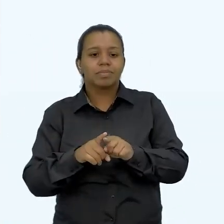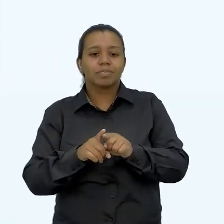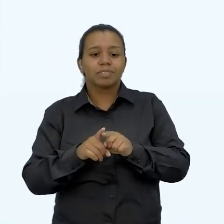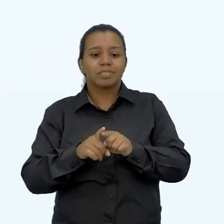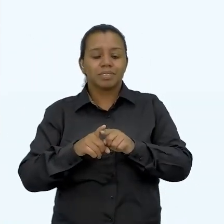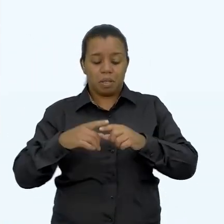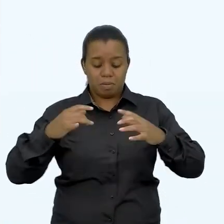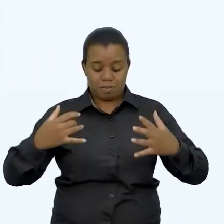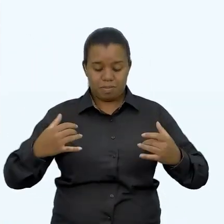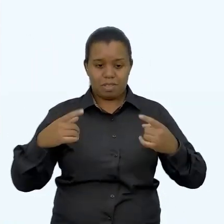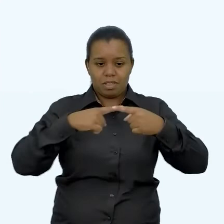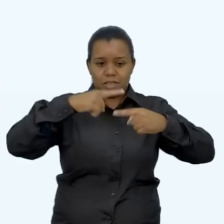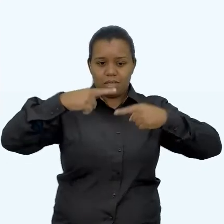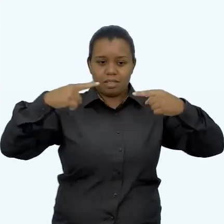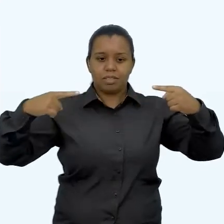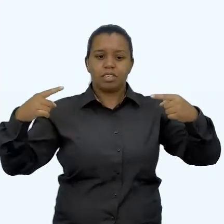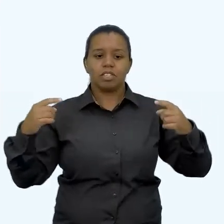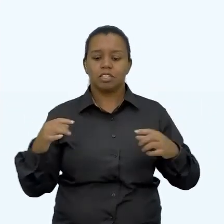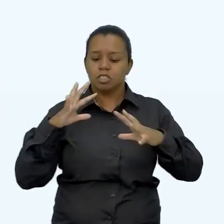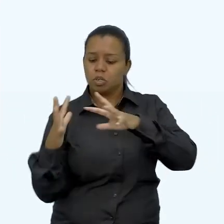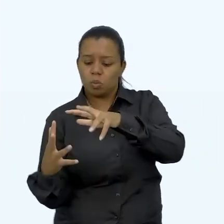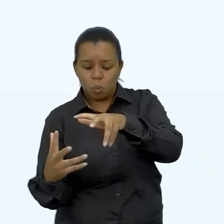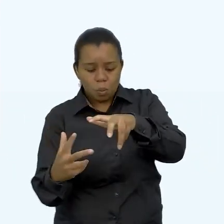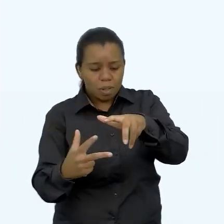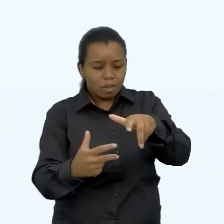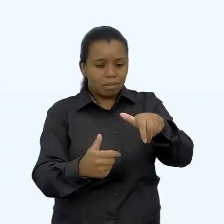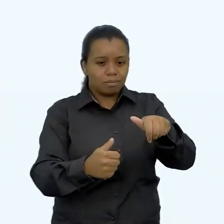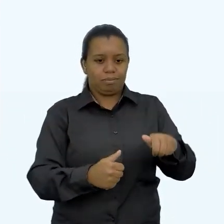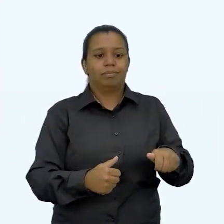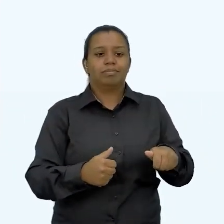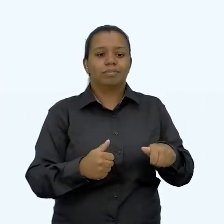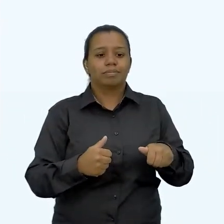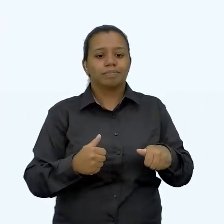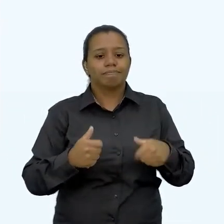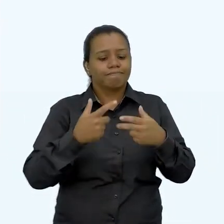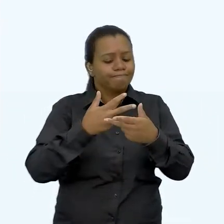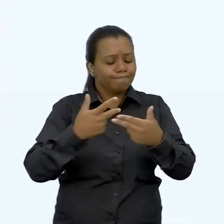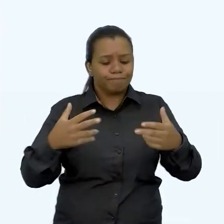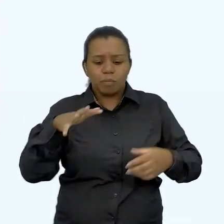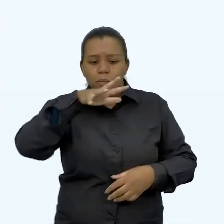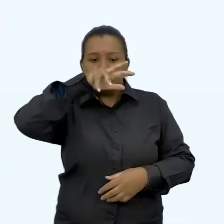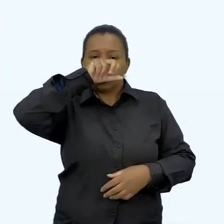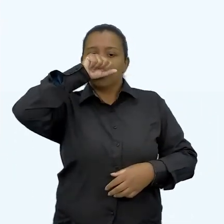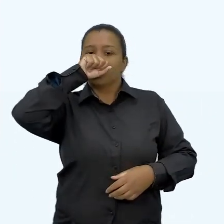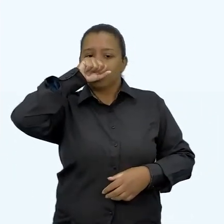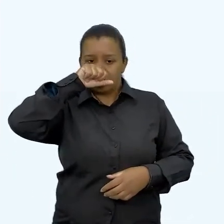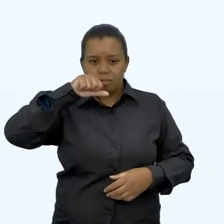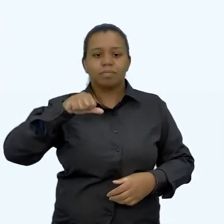do interior do planeta e até a mistura de gases que respiramos.